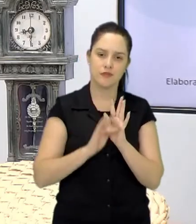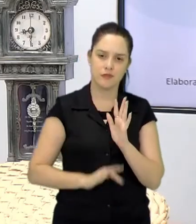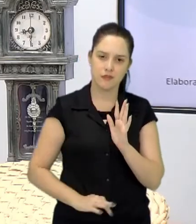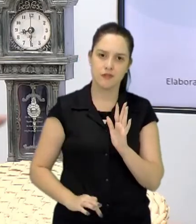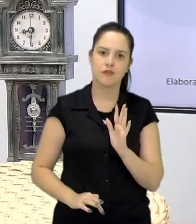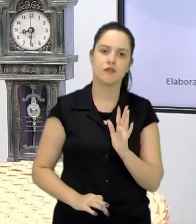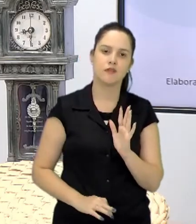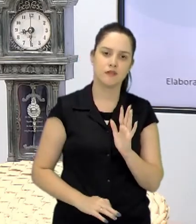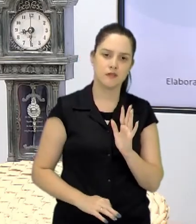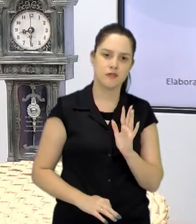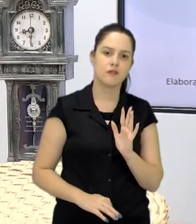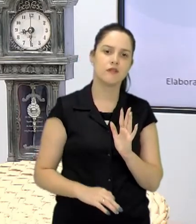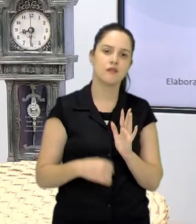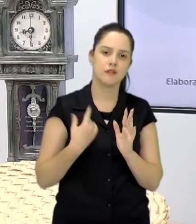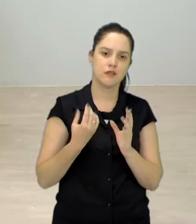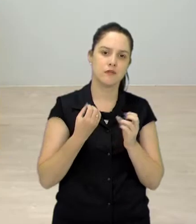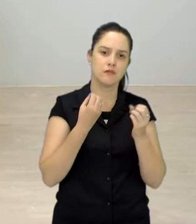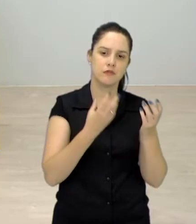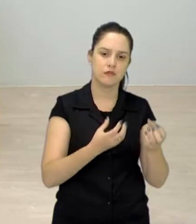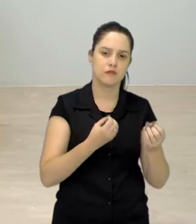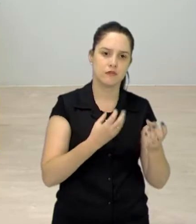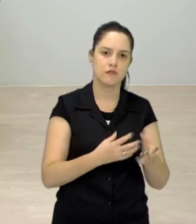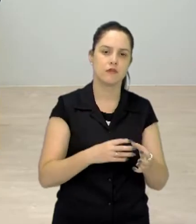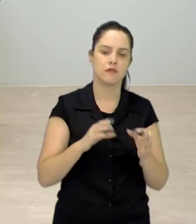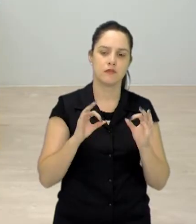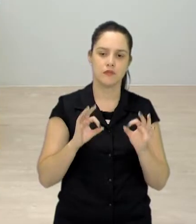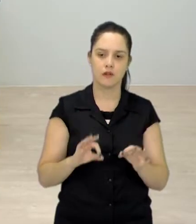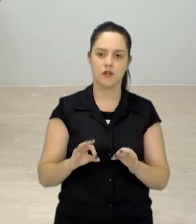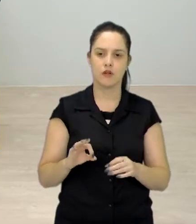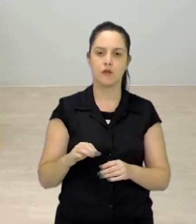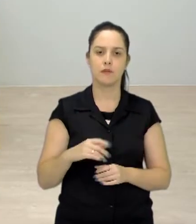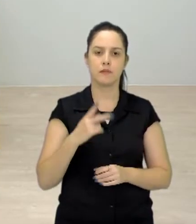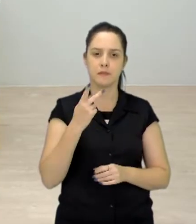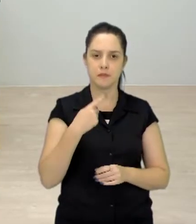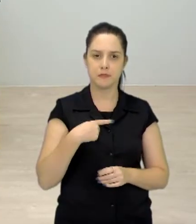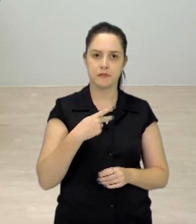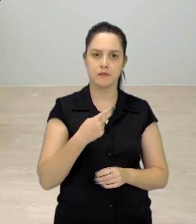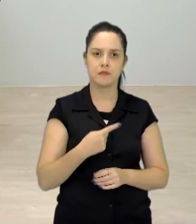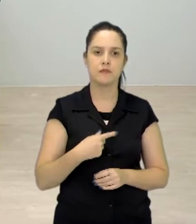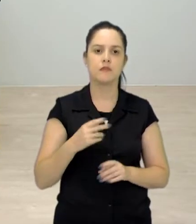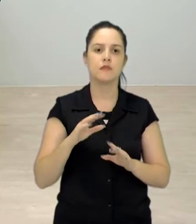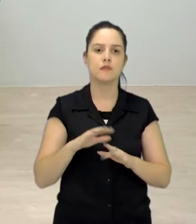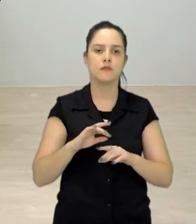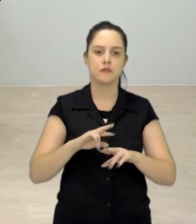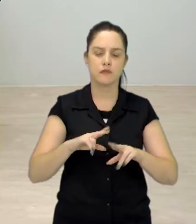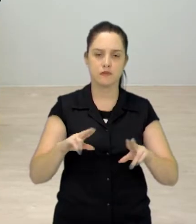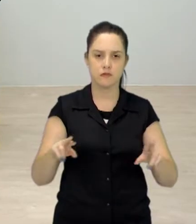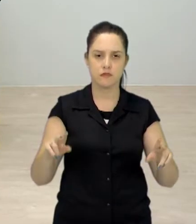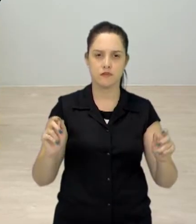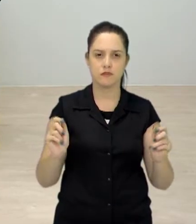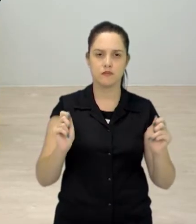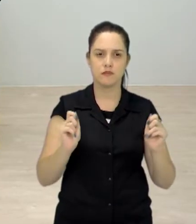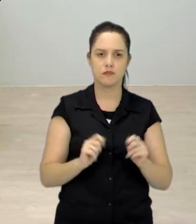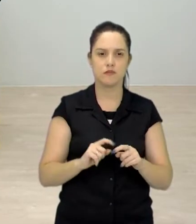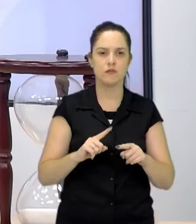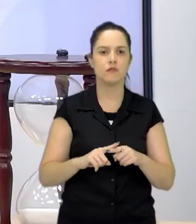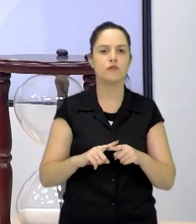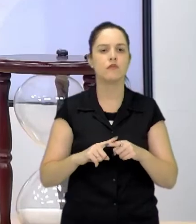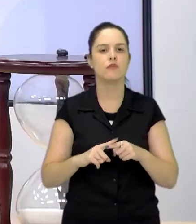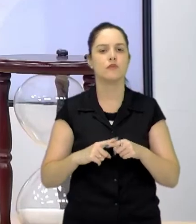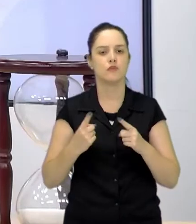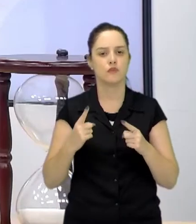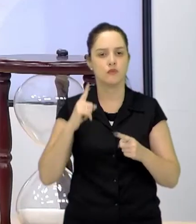oralidade, vocês vão ter muito mais informações, né? Isso, oficina de produção textual. Eles estão vendo bastante entrevista também, mas os outros